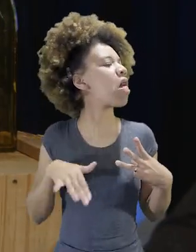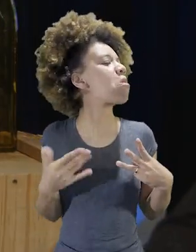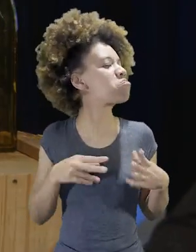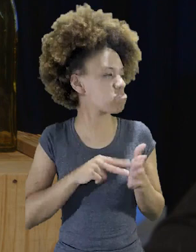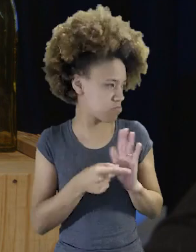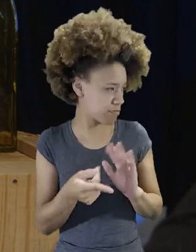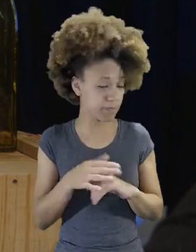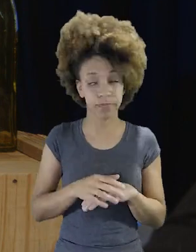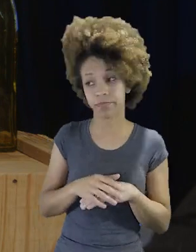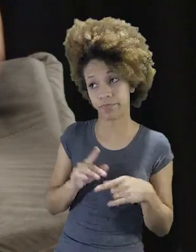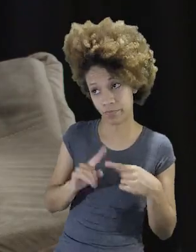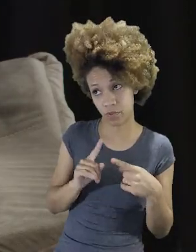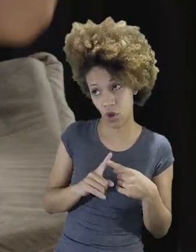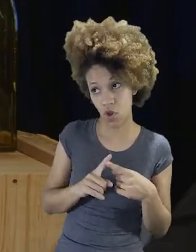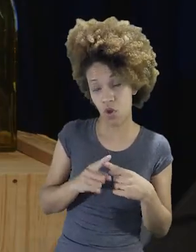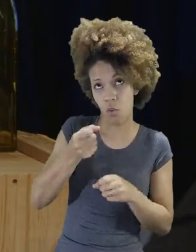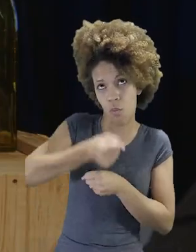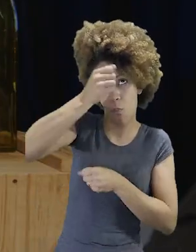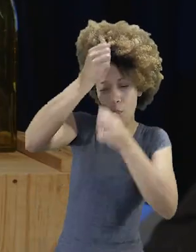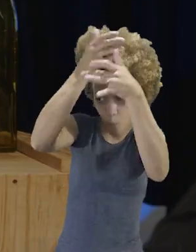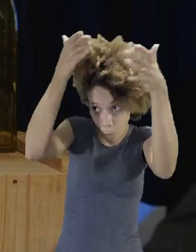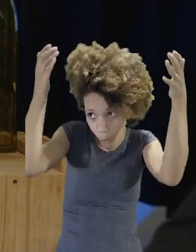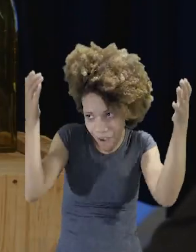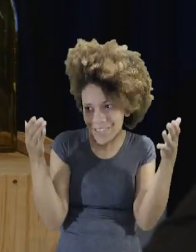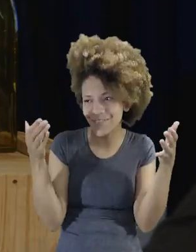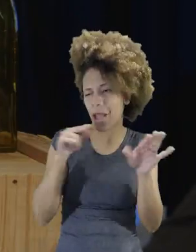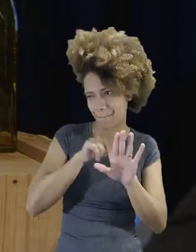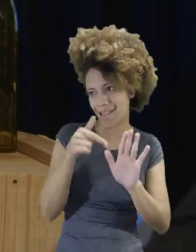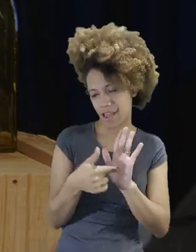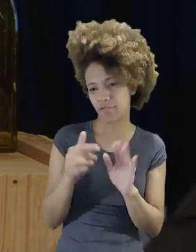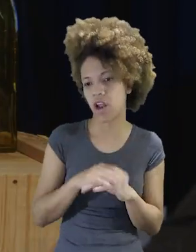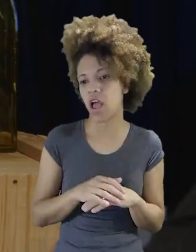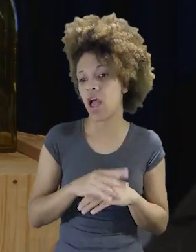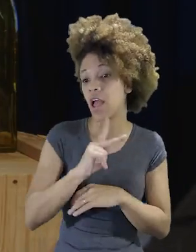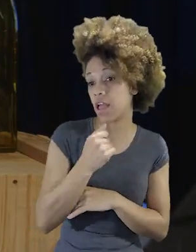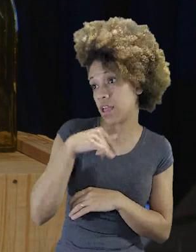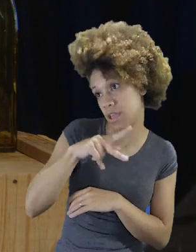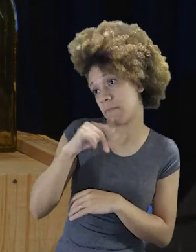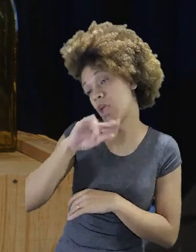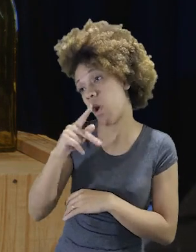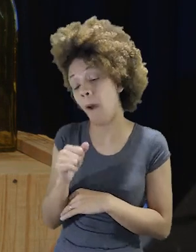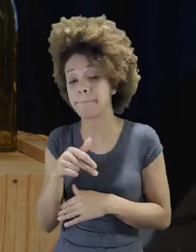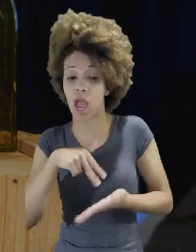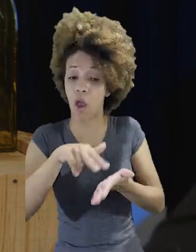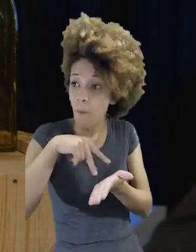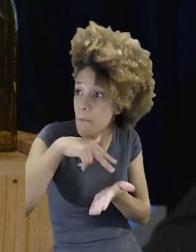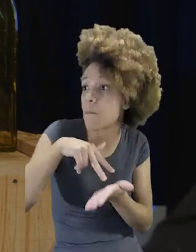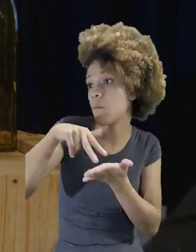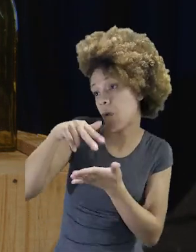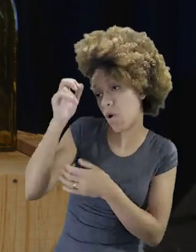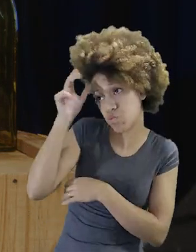hip hop o movimento é é um movimento é a cultura em si né Tem uma frase clássica do